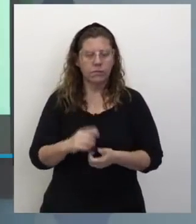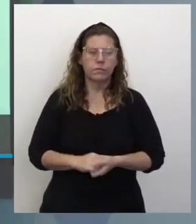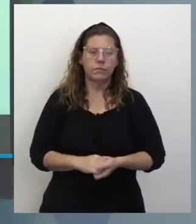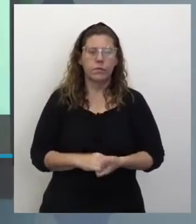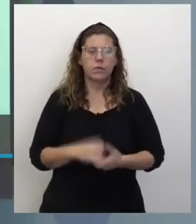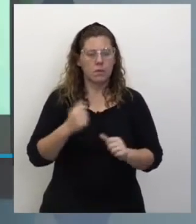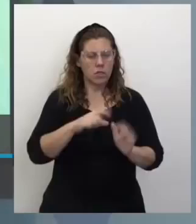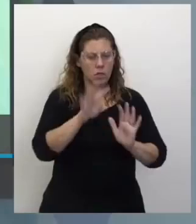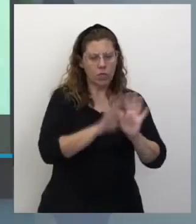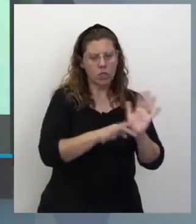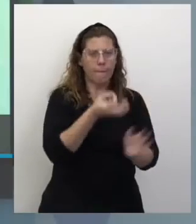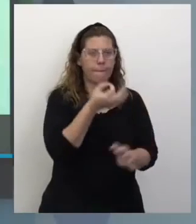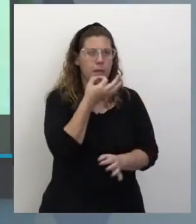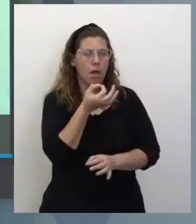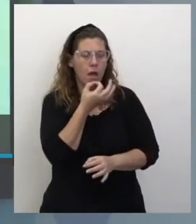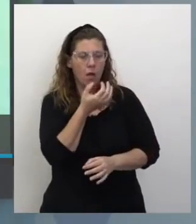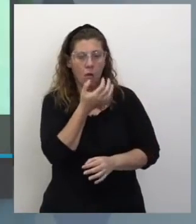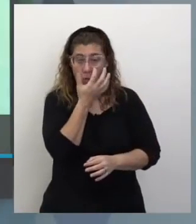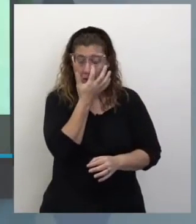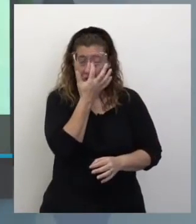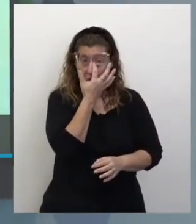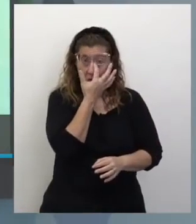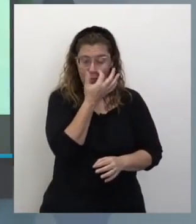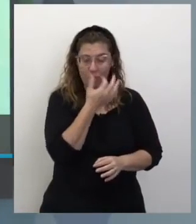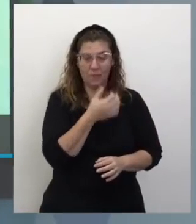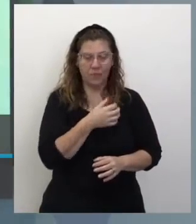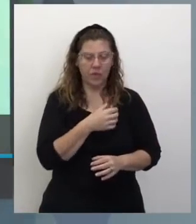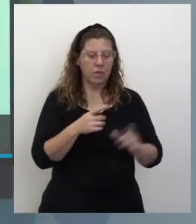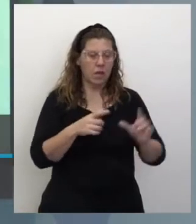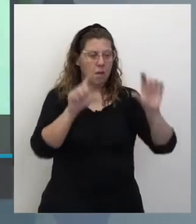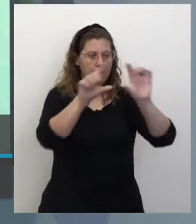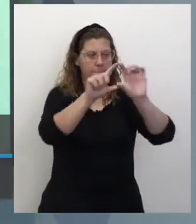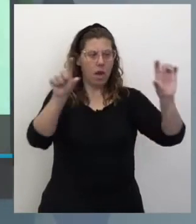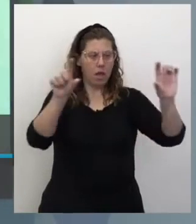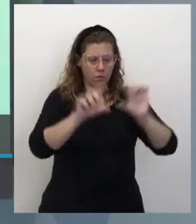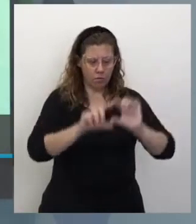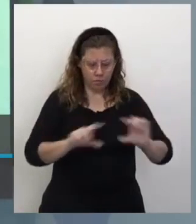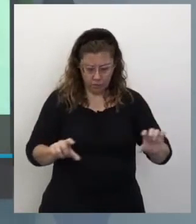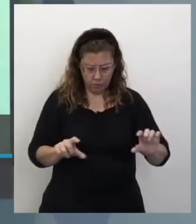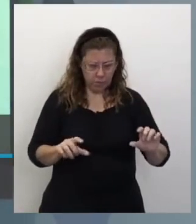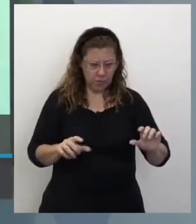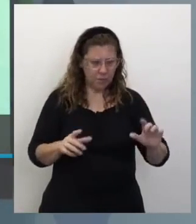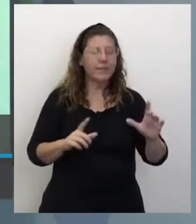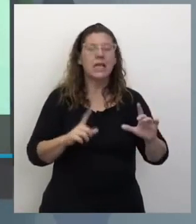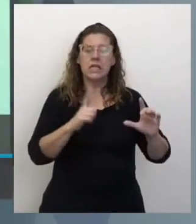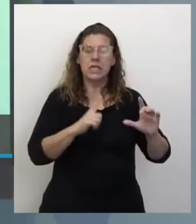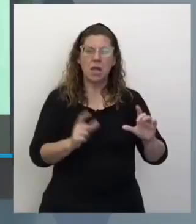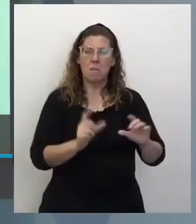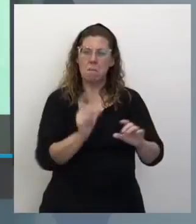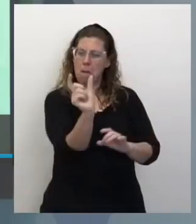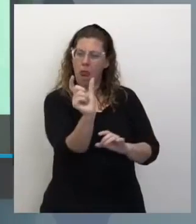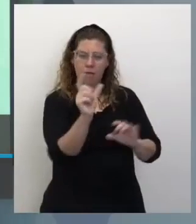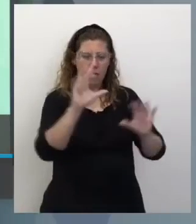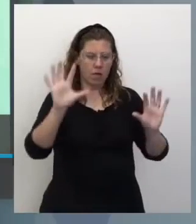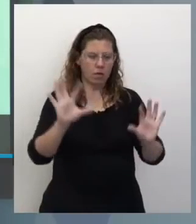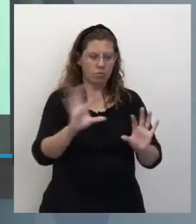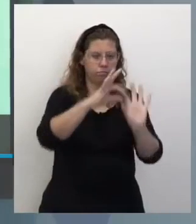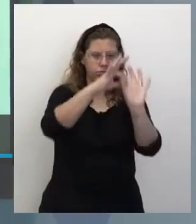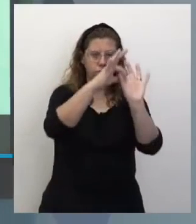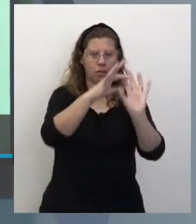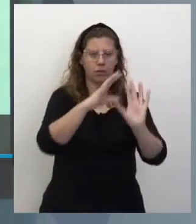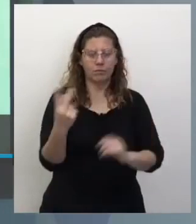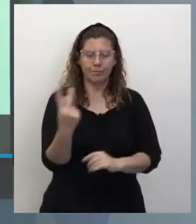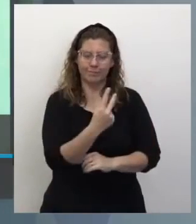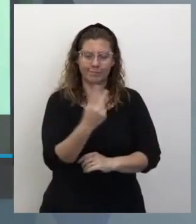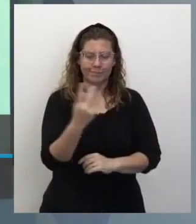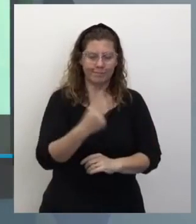pode ser um texto argumentativo. Se você pegar o final de um parágrafo e o começo do outro, sempre vai ter alguma palavra, alguma coisa que vai ligar. Então, vocês podem prestar atenção nisso, né?